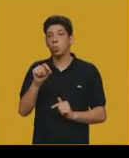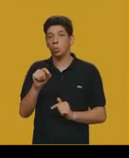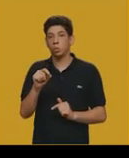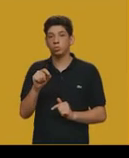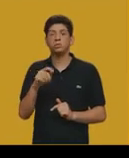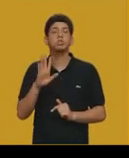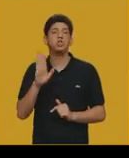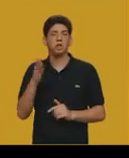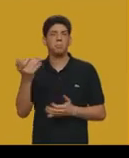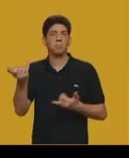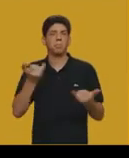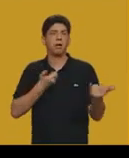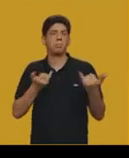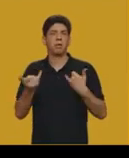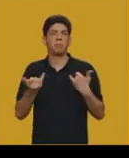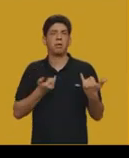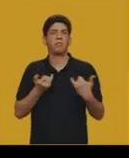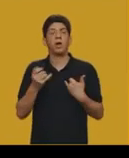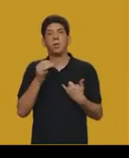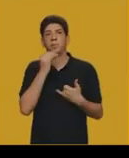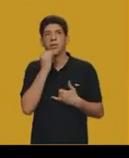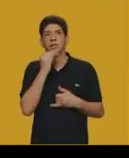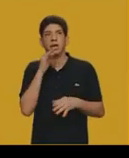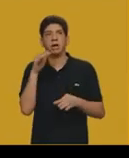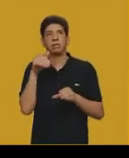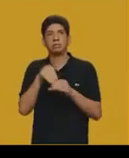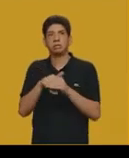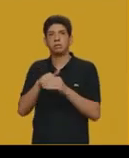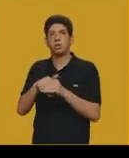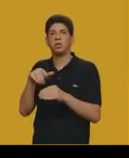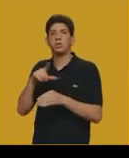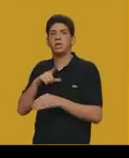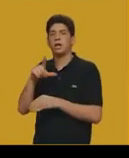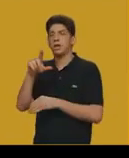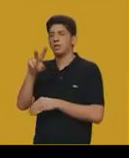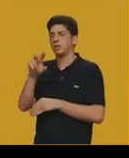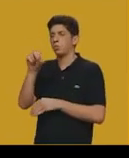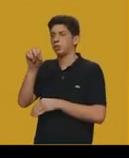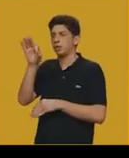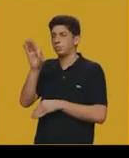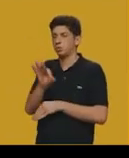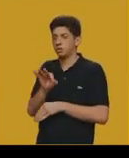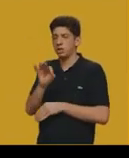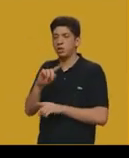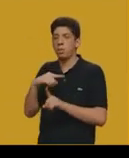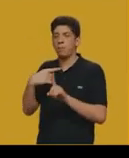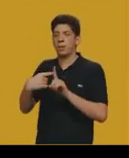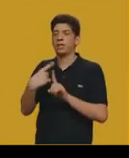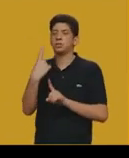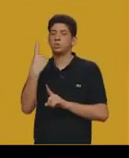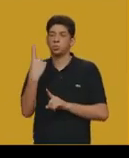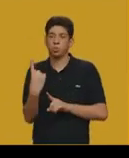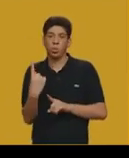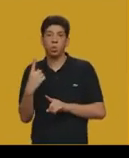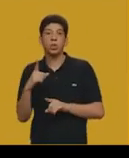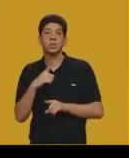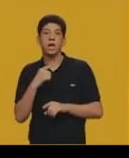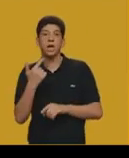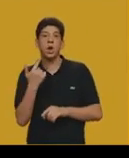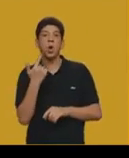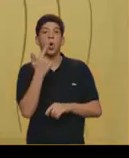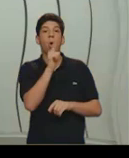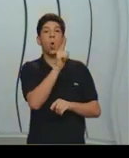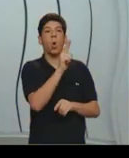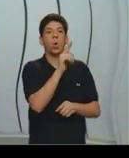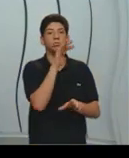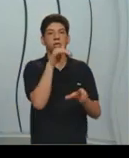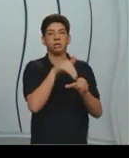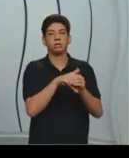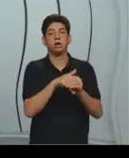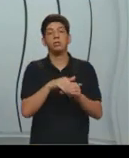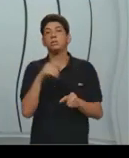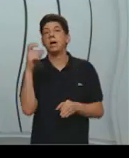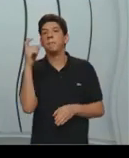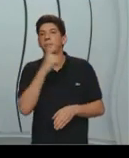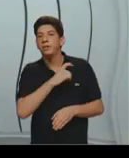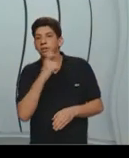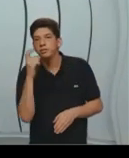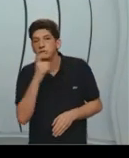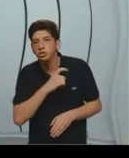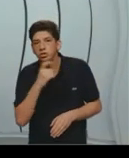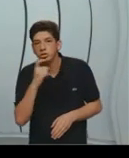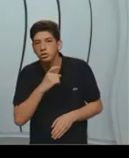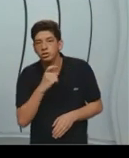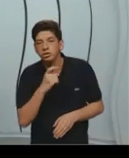as eleições tiverem 50% mais um de votos nulos, você vai ter outra eleição. Isso é uma mentira enorme e a